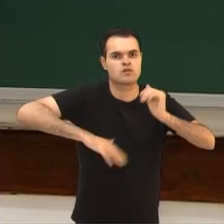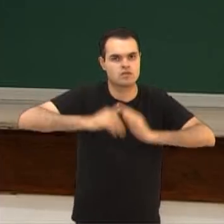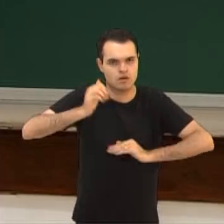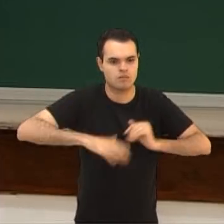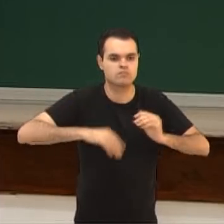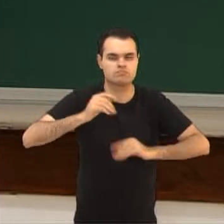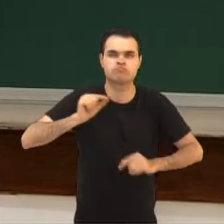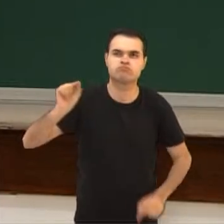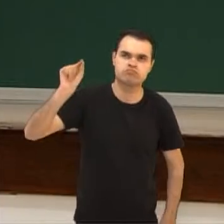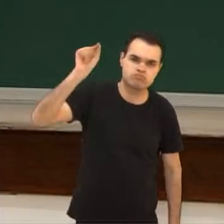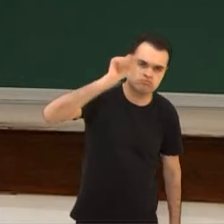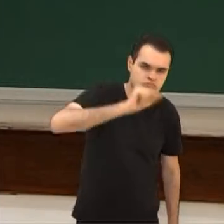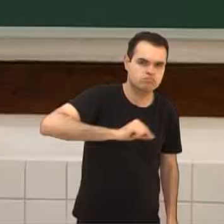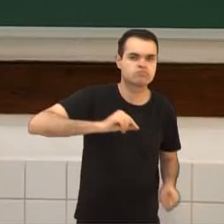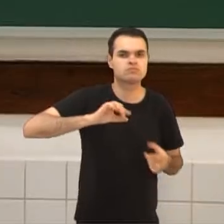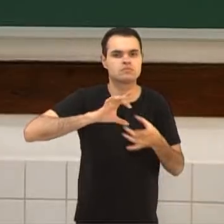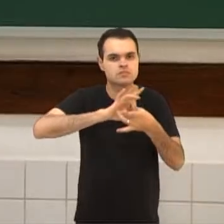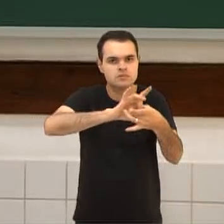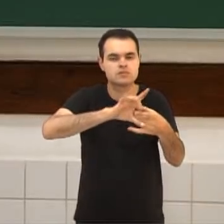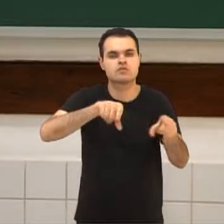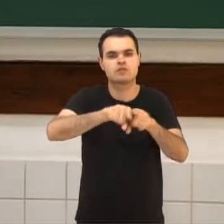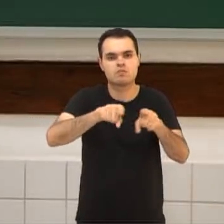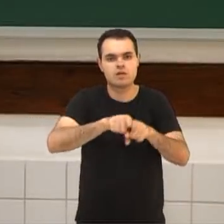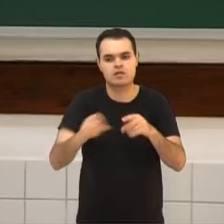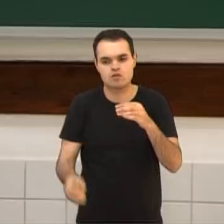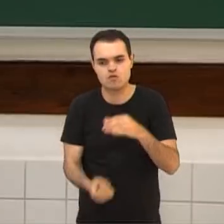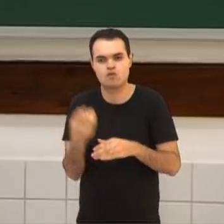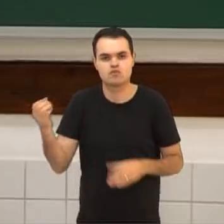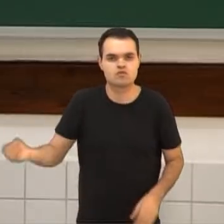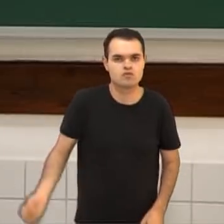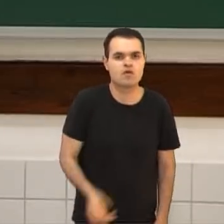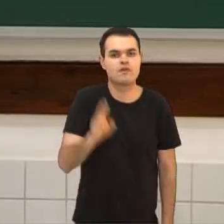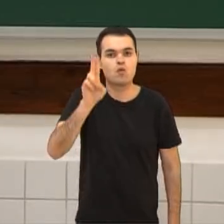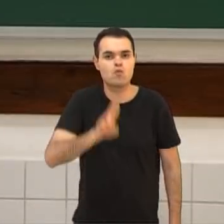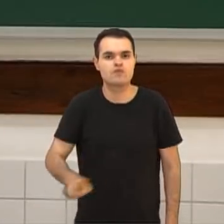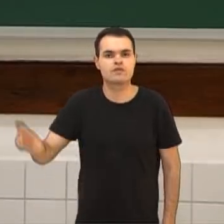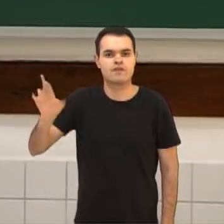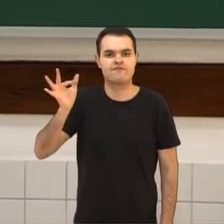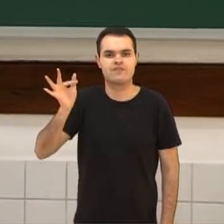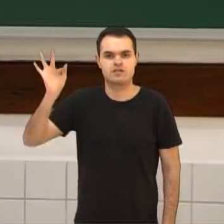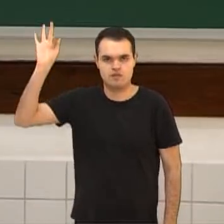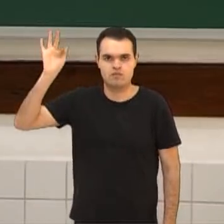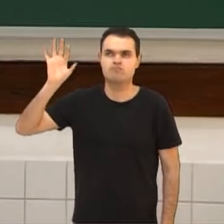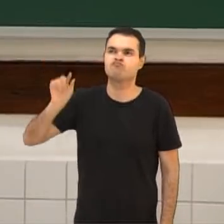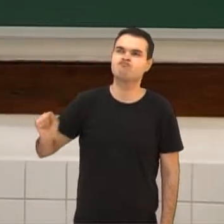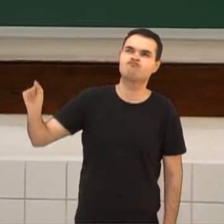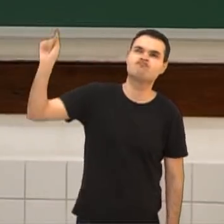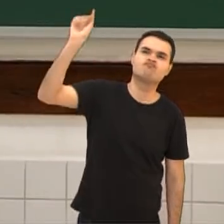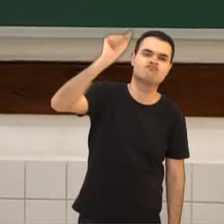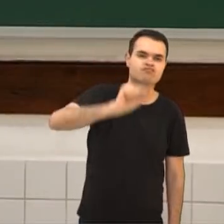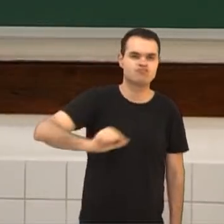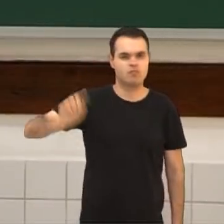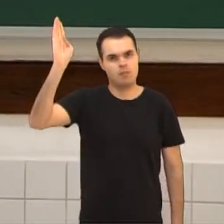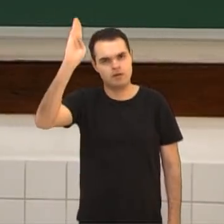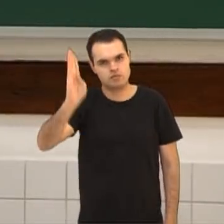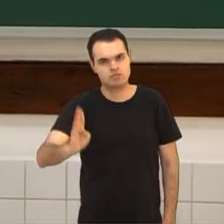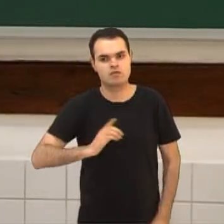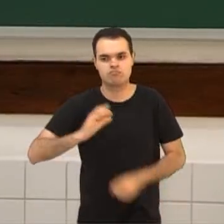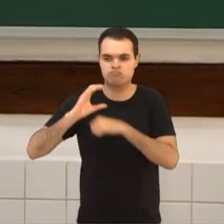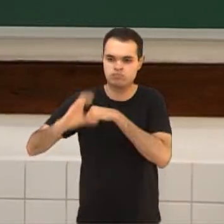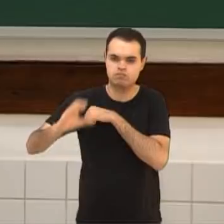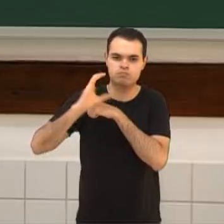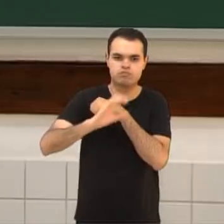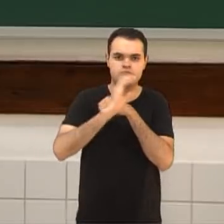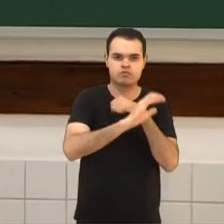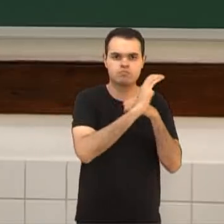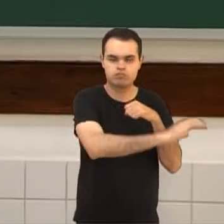de emprego, e ainda foram criadas novas universidades federais pelo país. Então você tem um investimento aí também